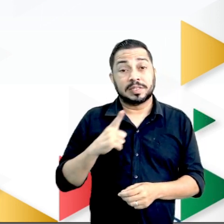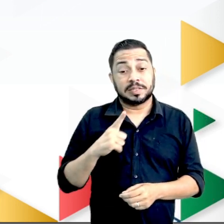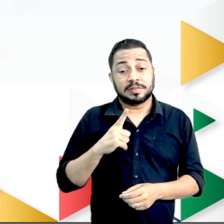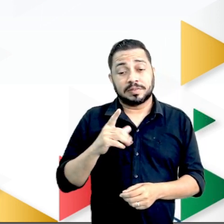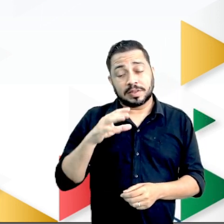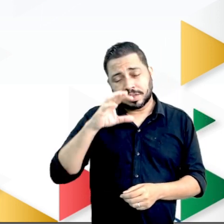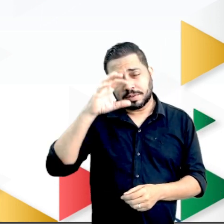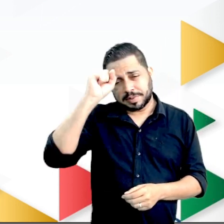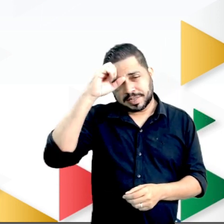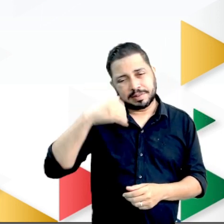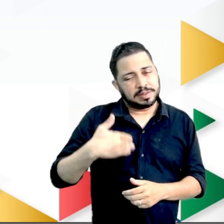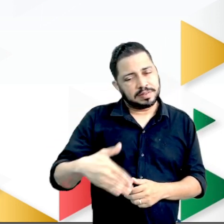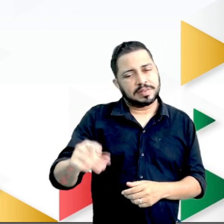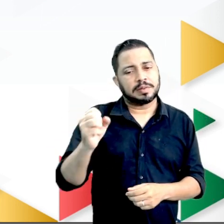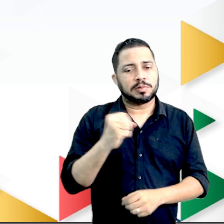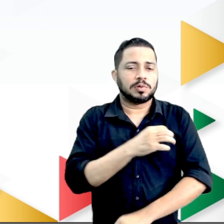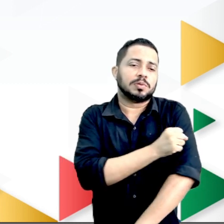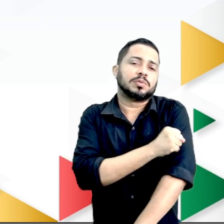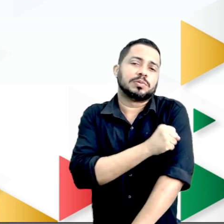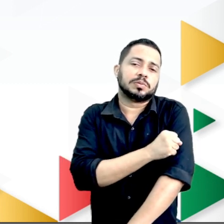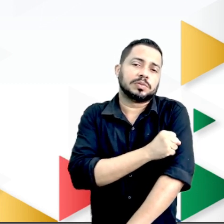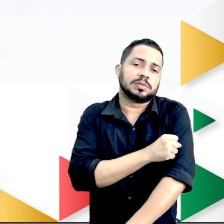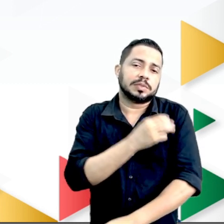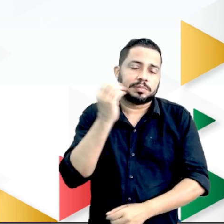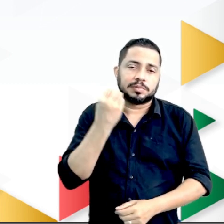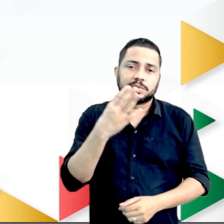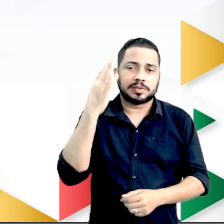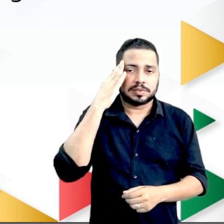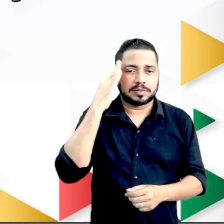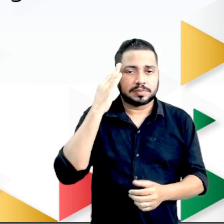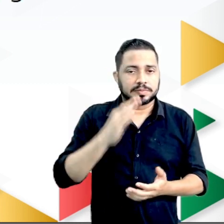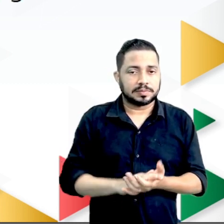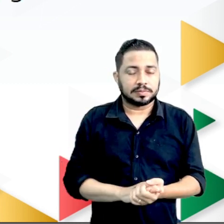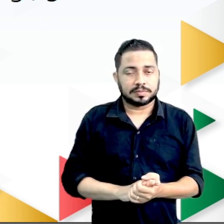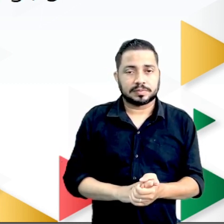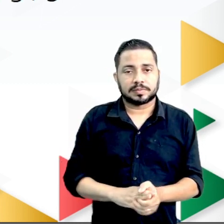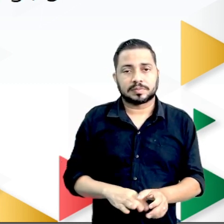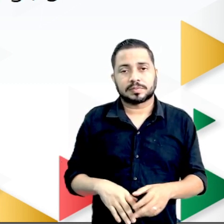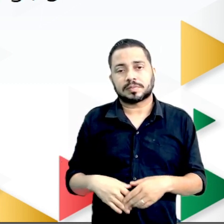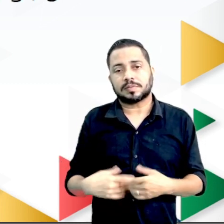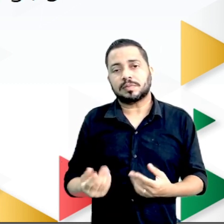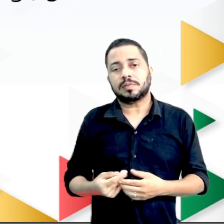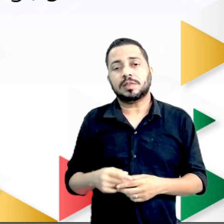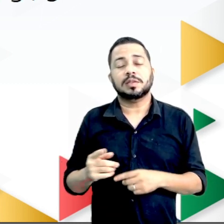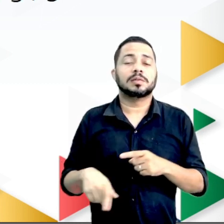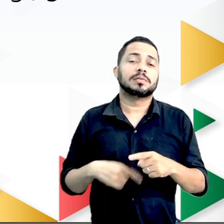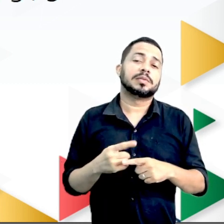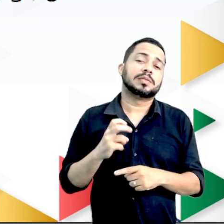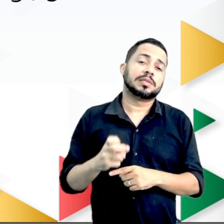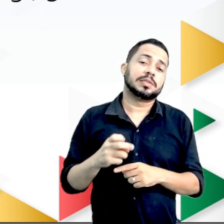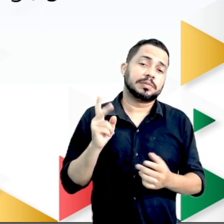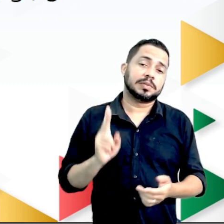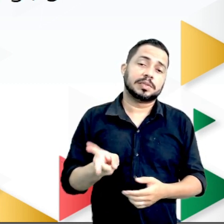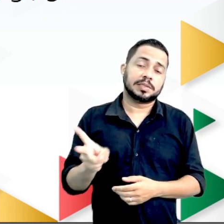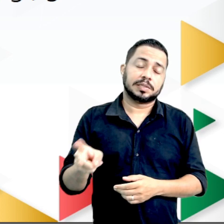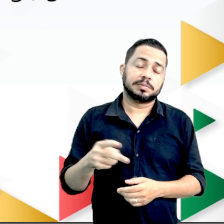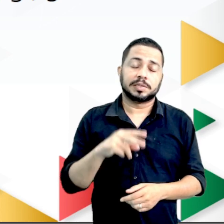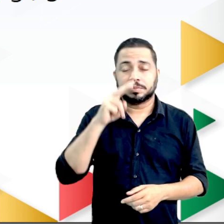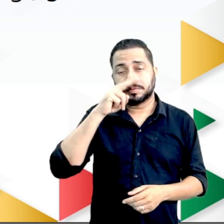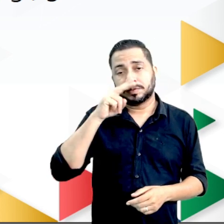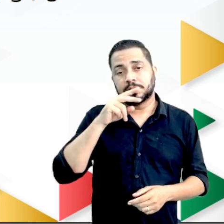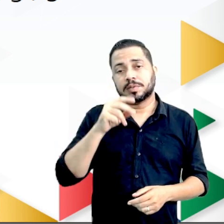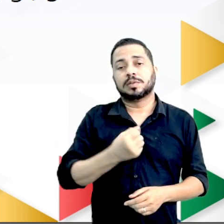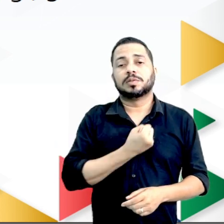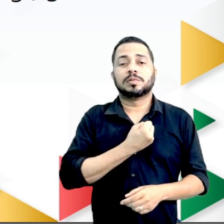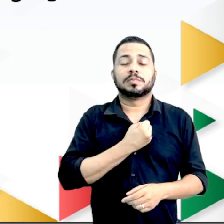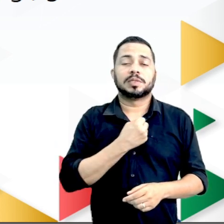no 8º ano é bom entender que esse é um termo fixo. Ó, mais 5, mais 5, mais sempre uma razão, é sempre o mesmo número está